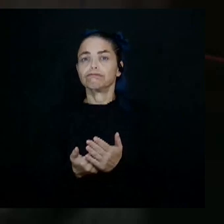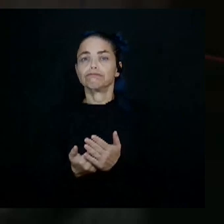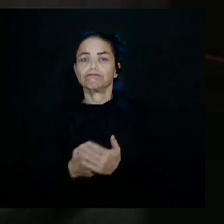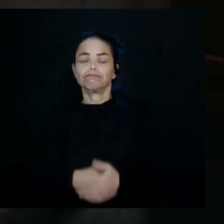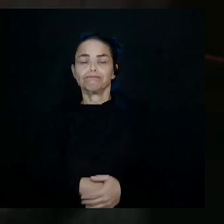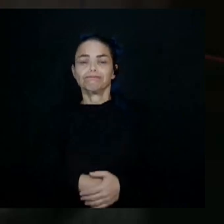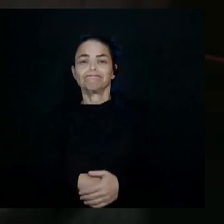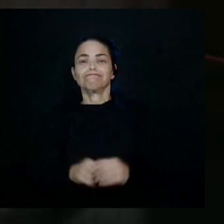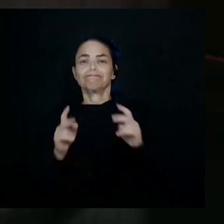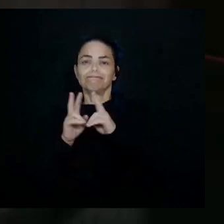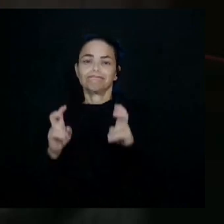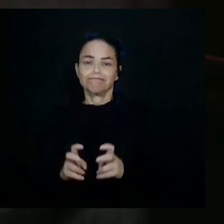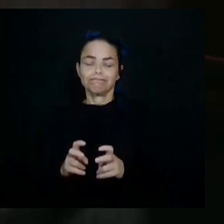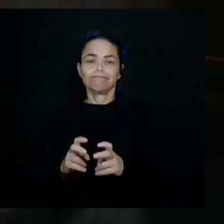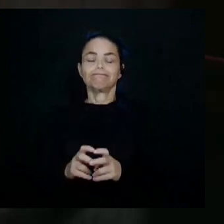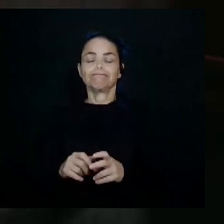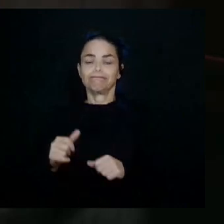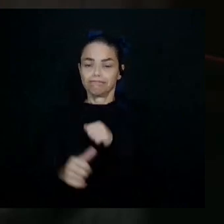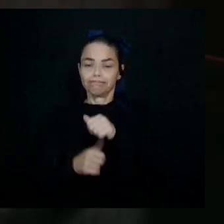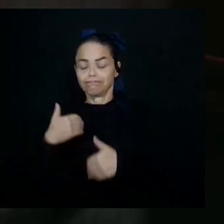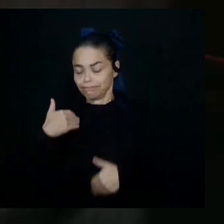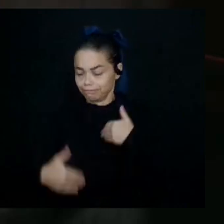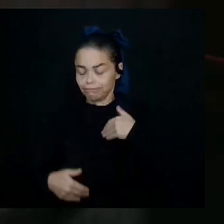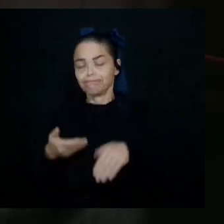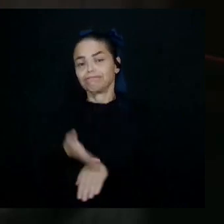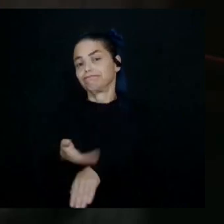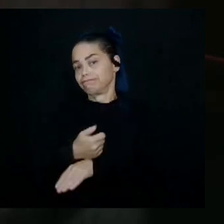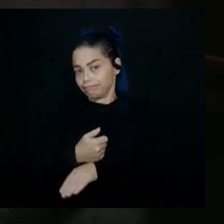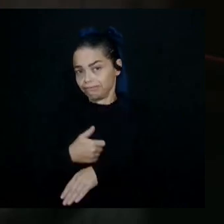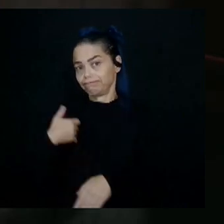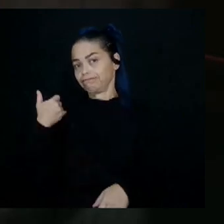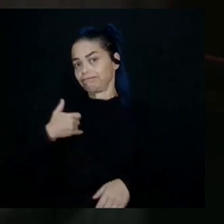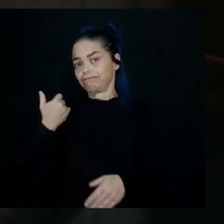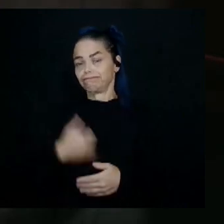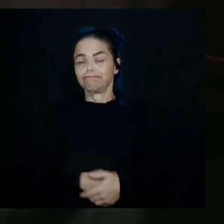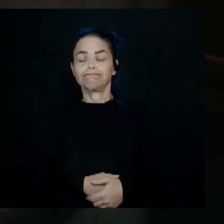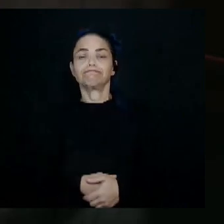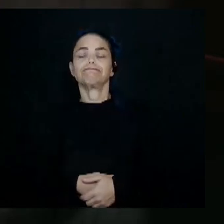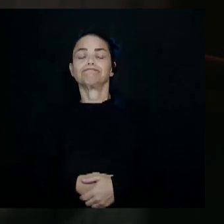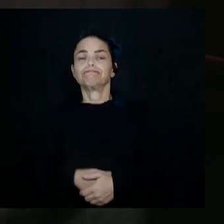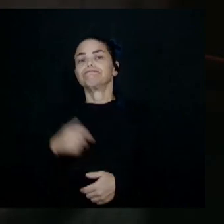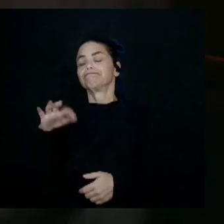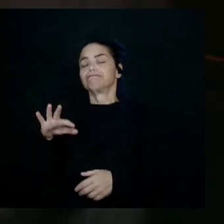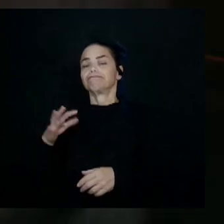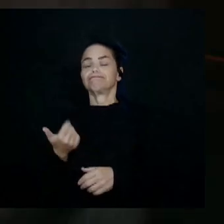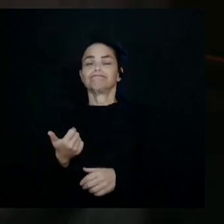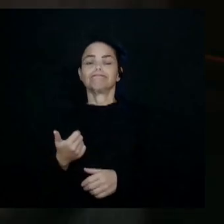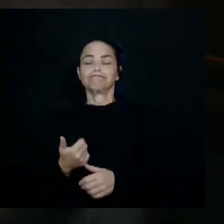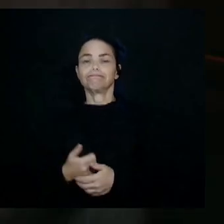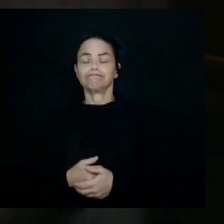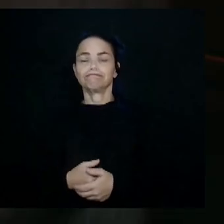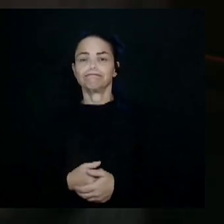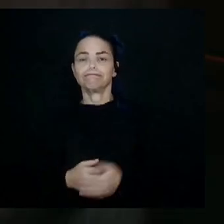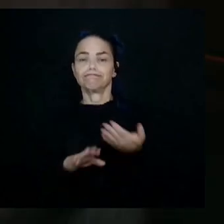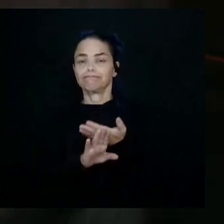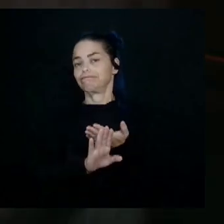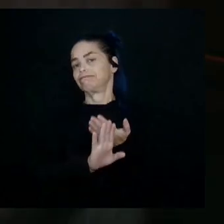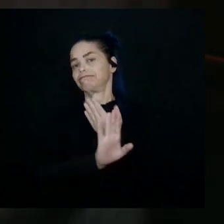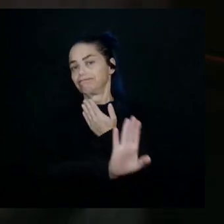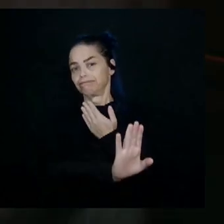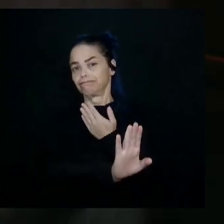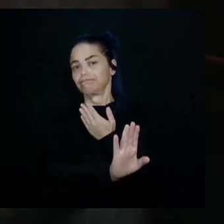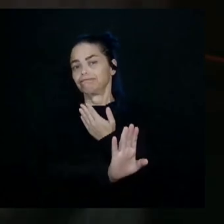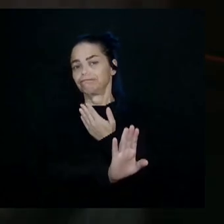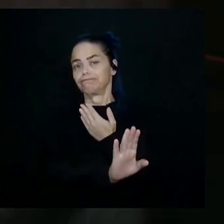da puberdade precoce pode também ocasionar um afastamento dessa